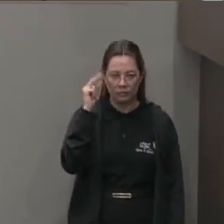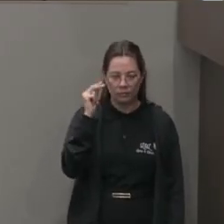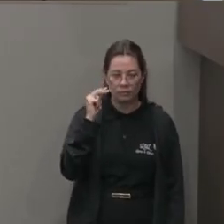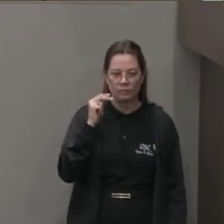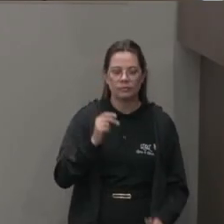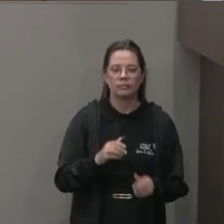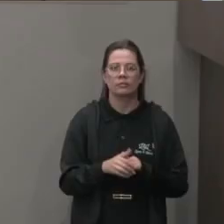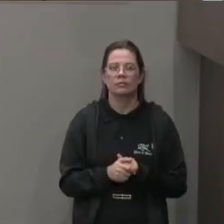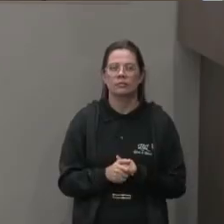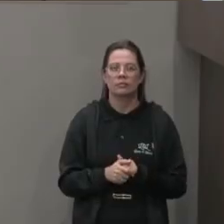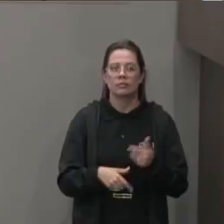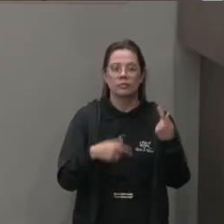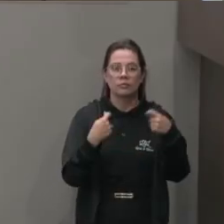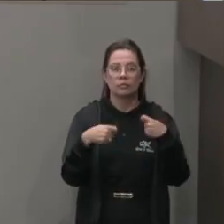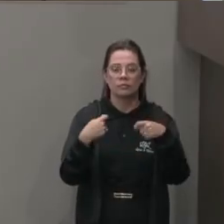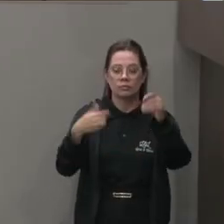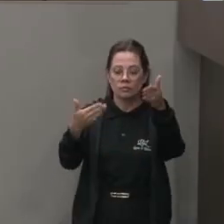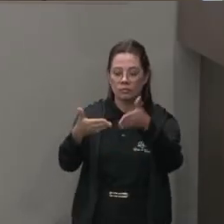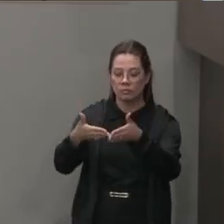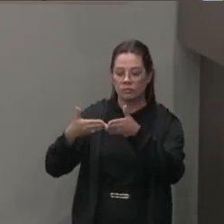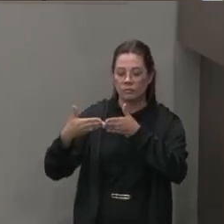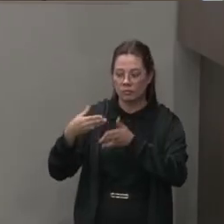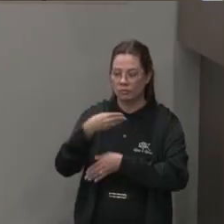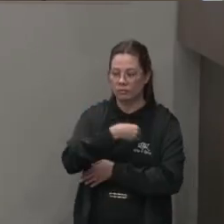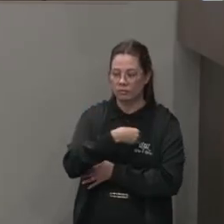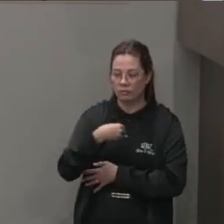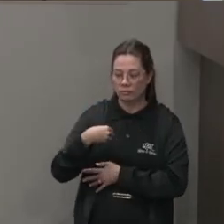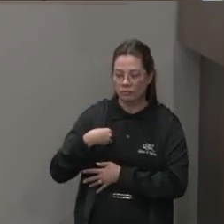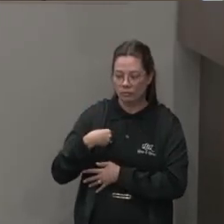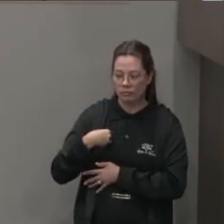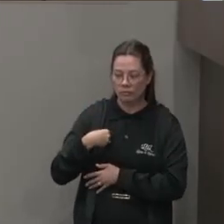e tive que defender uma médica